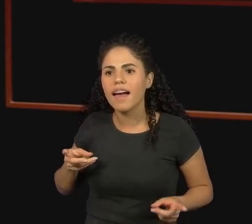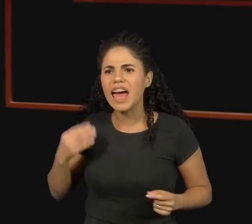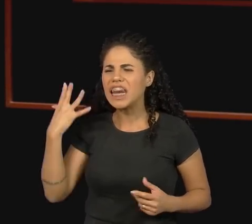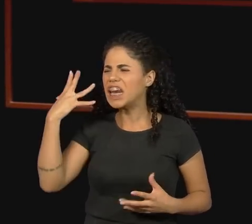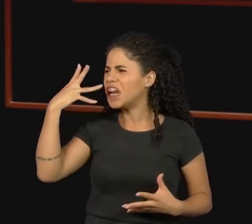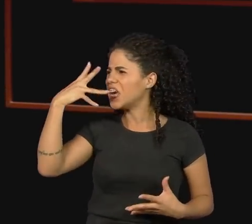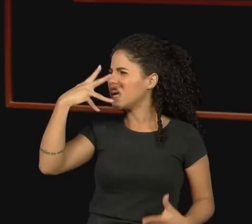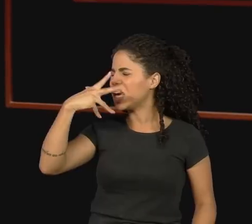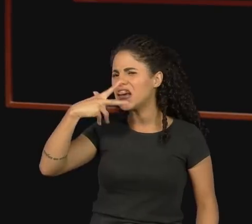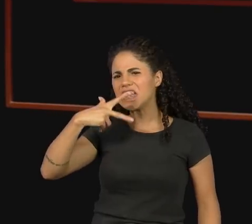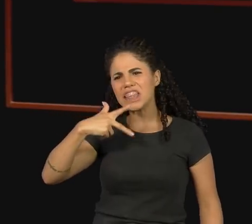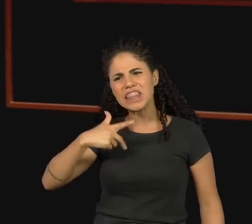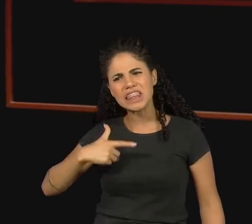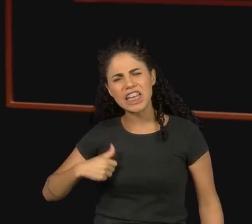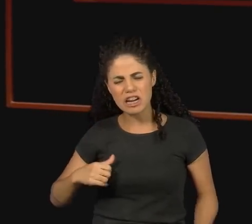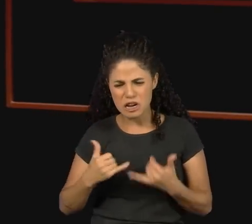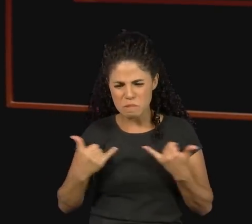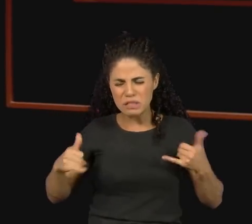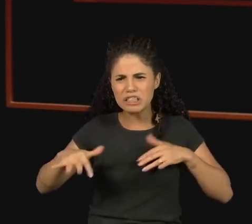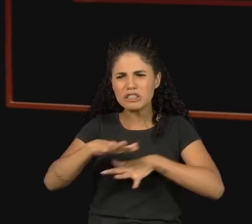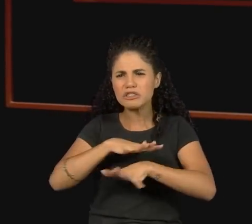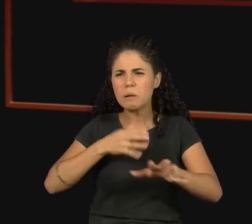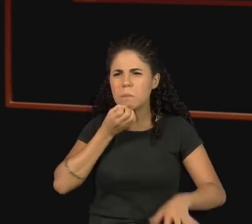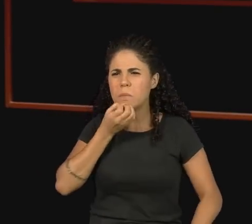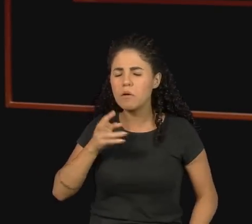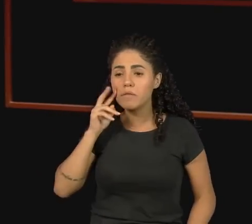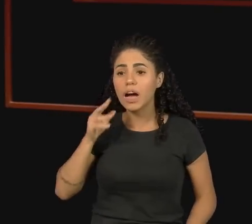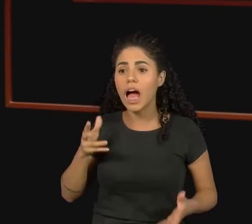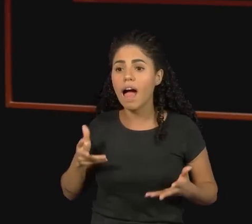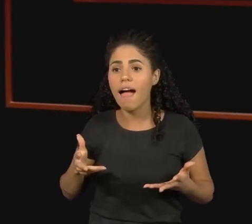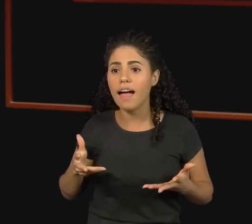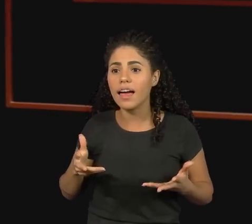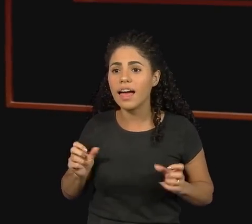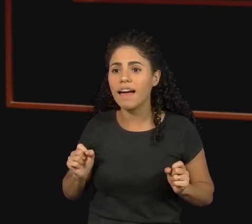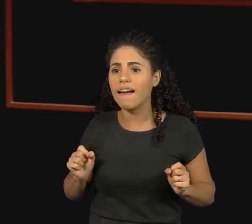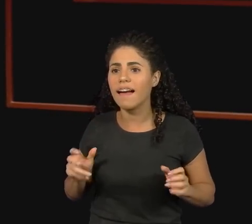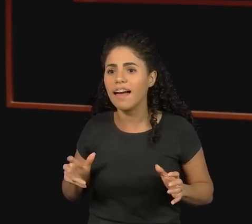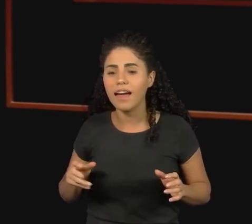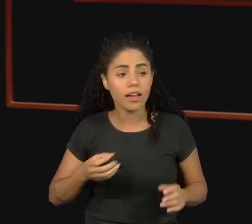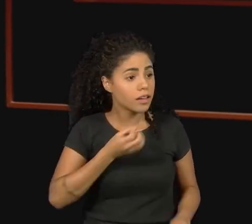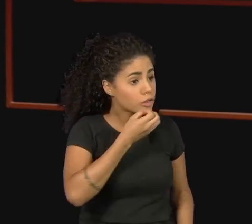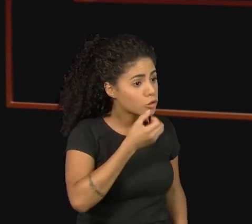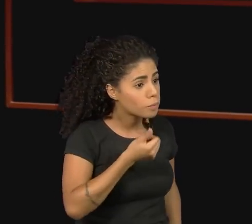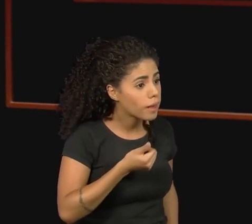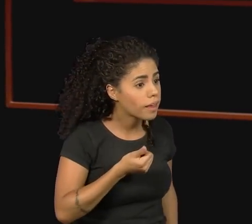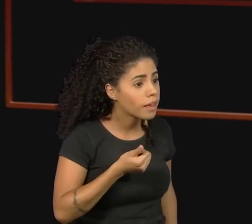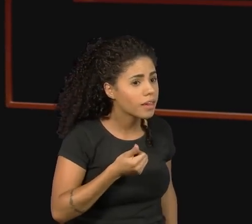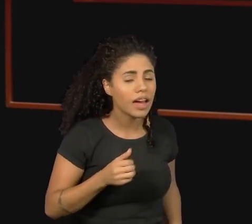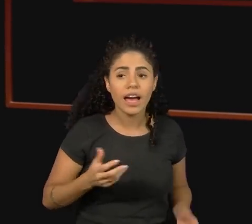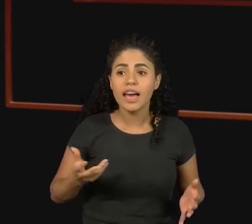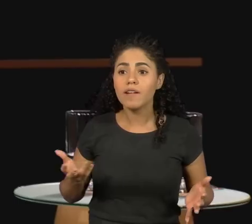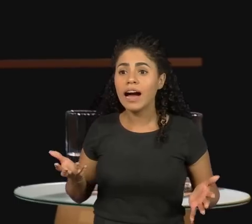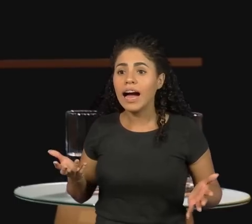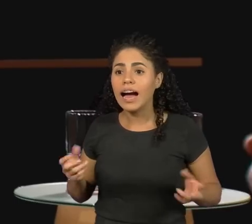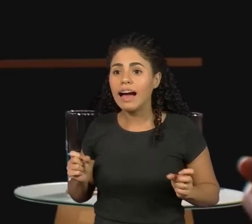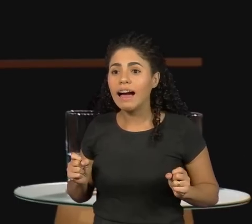e energia. De tipo, eu falava, ela, tá tudo bem? Eu...